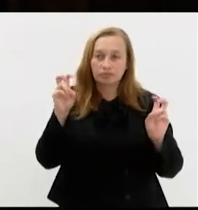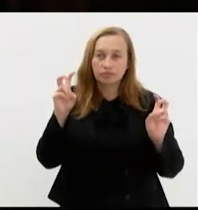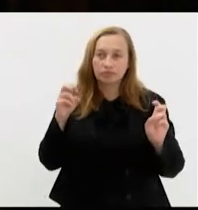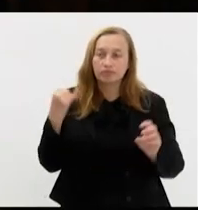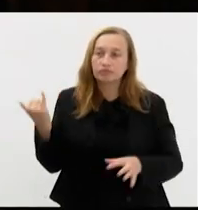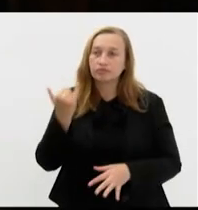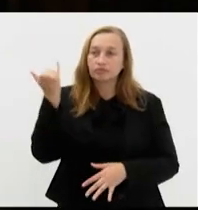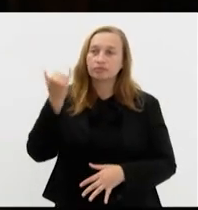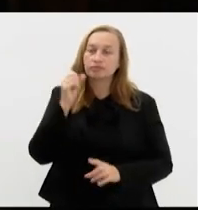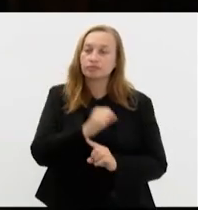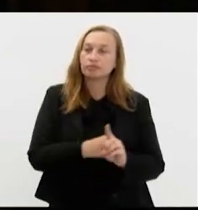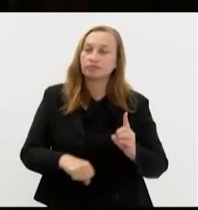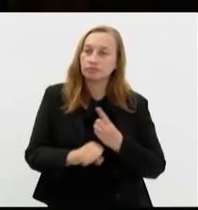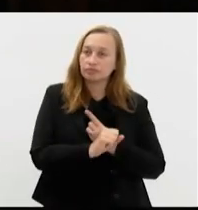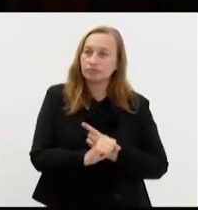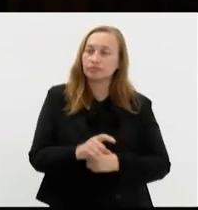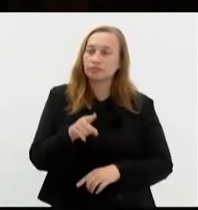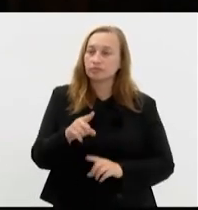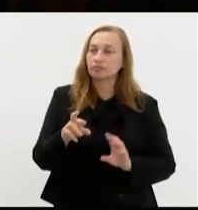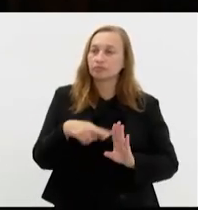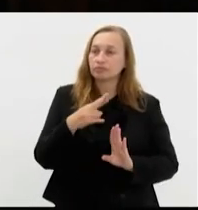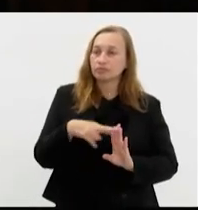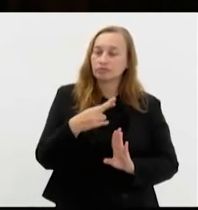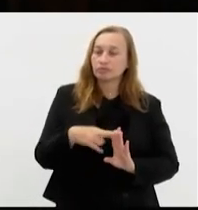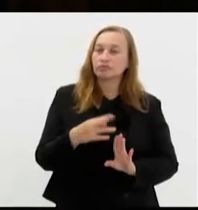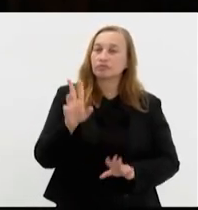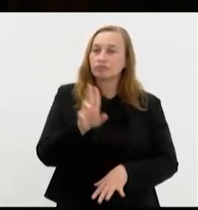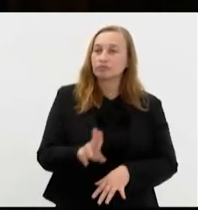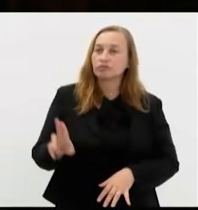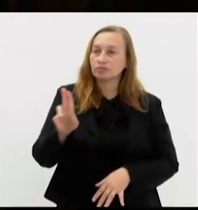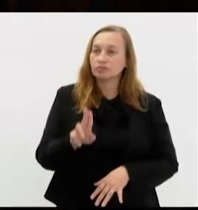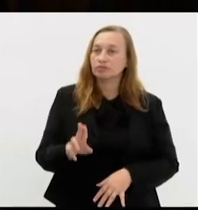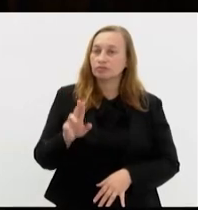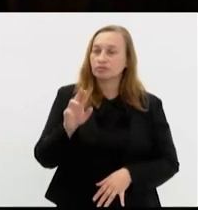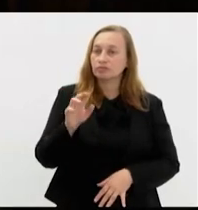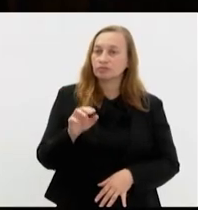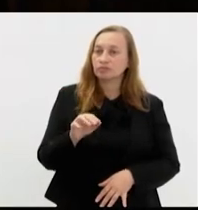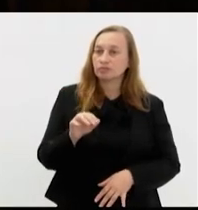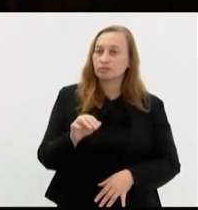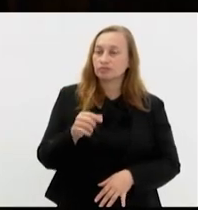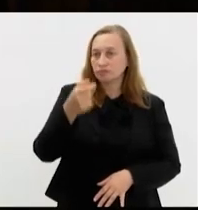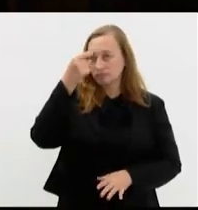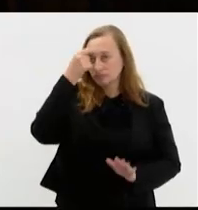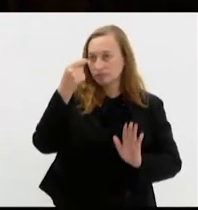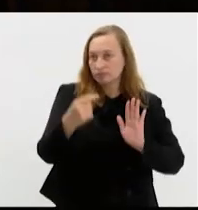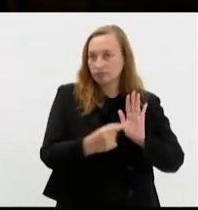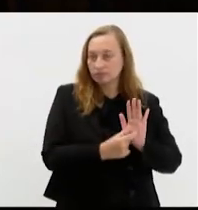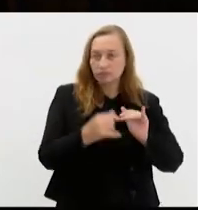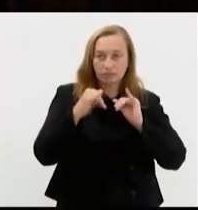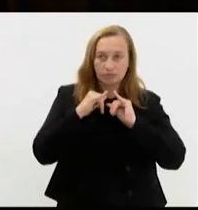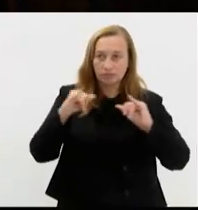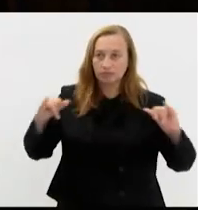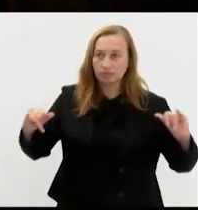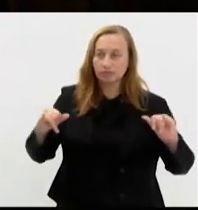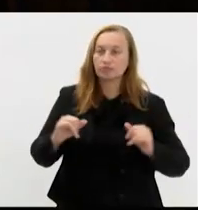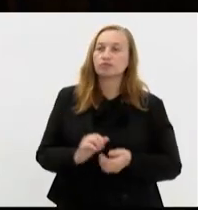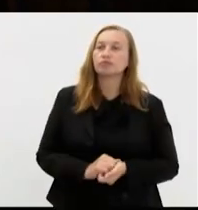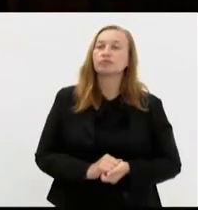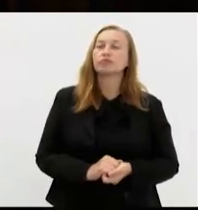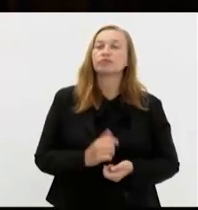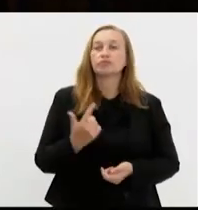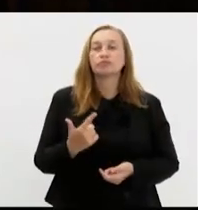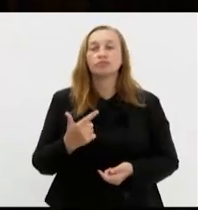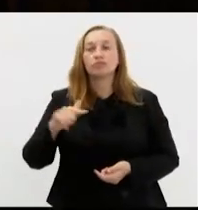sociedade civil como essa da resolução sobre o uso de ia na construção de propagandas eleitorais e outras